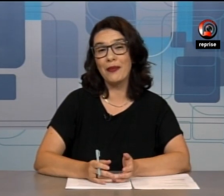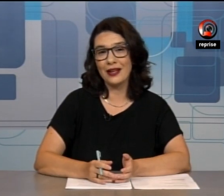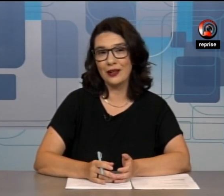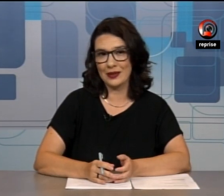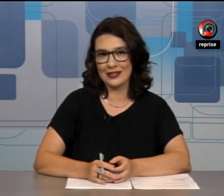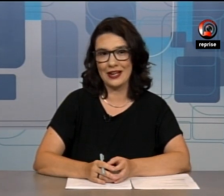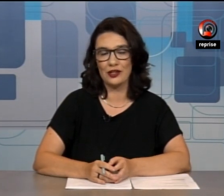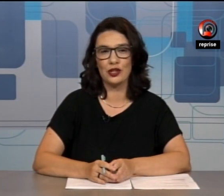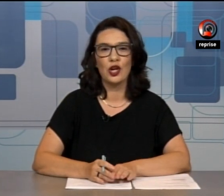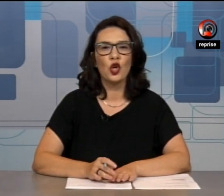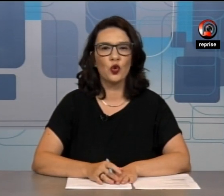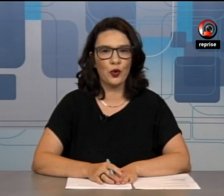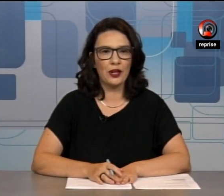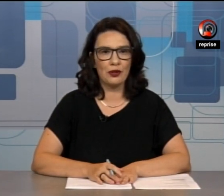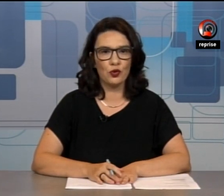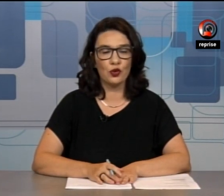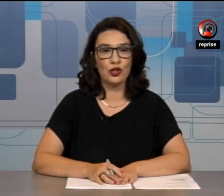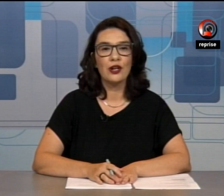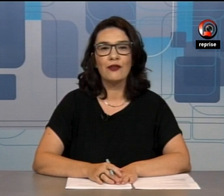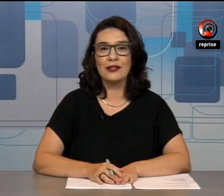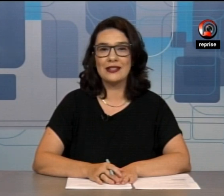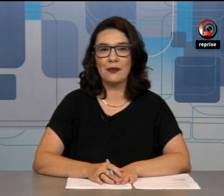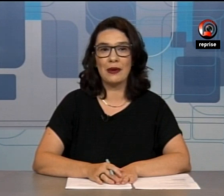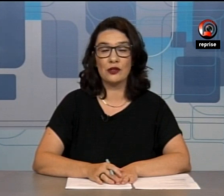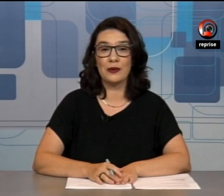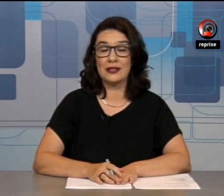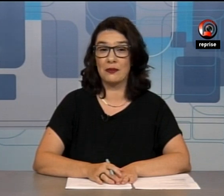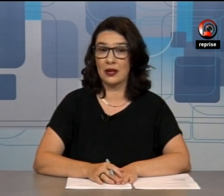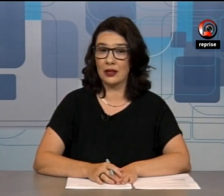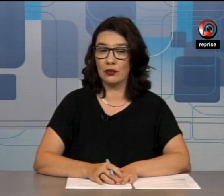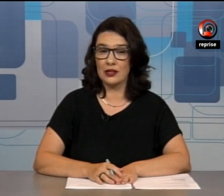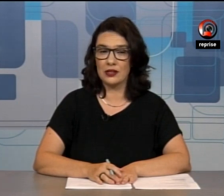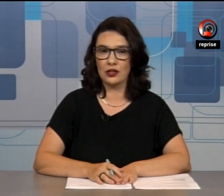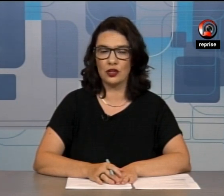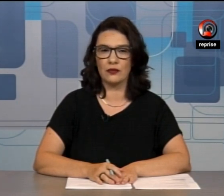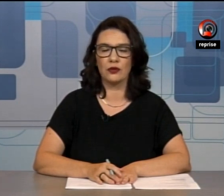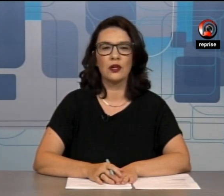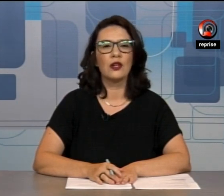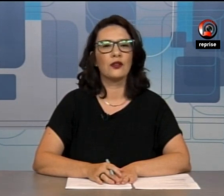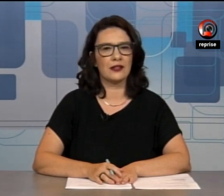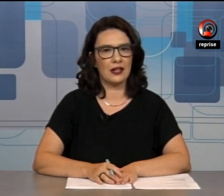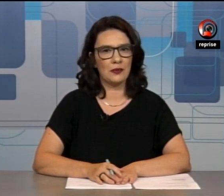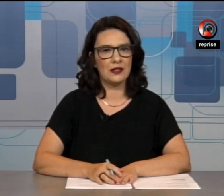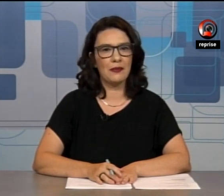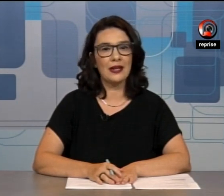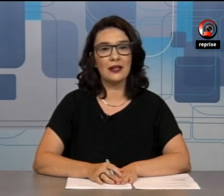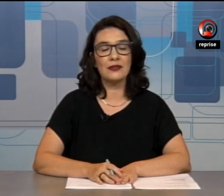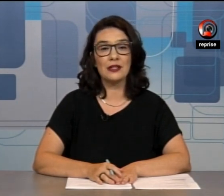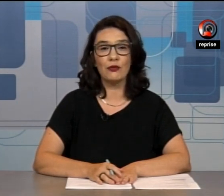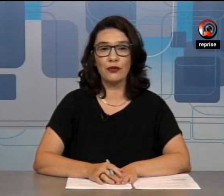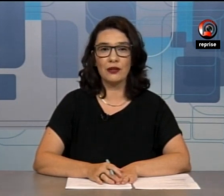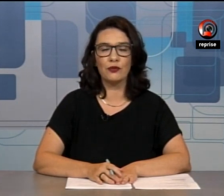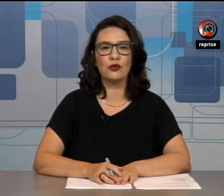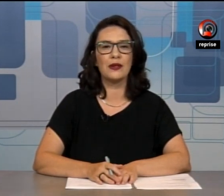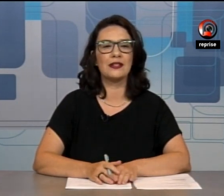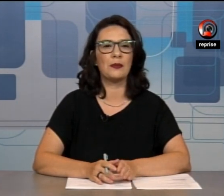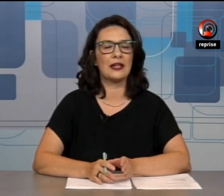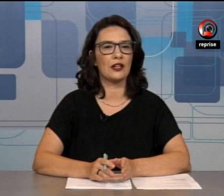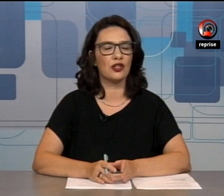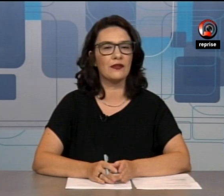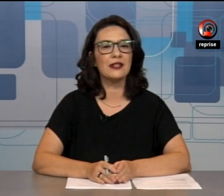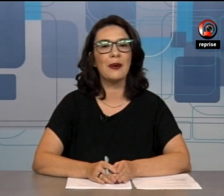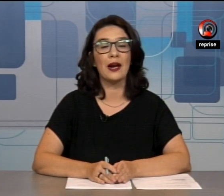que movimentam a cidade. No programa de hoje, você sabe mais sobre a Semana do Legislativo. Nós teremos também entrevista ao vivo sobre